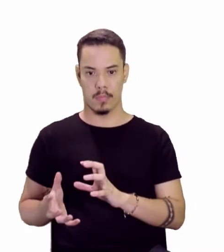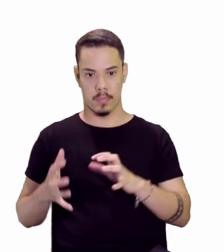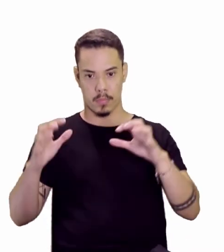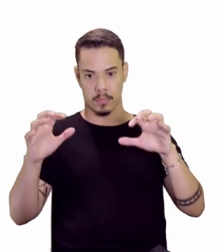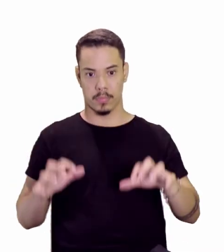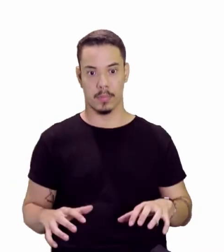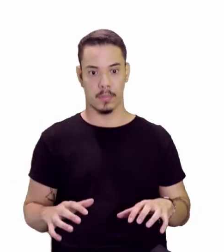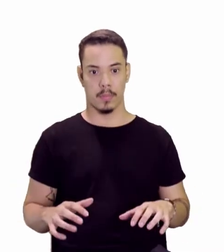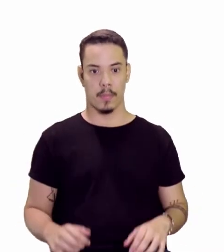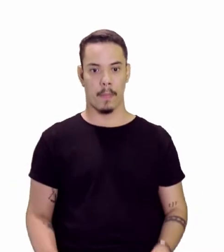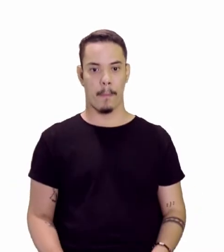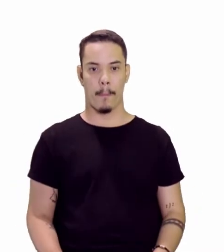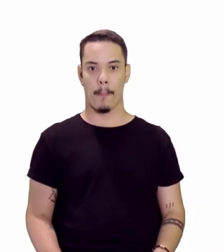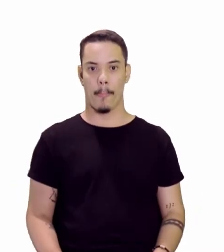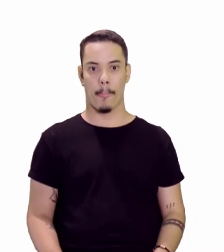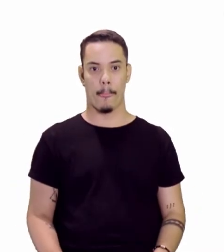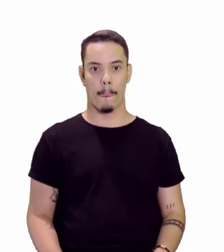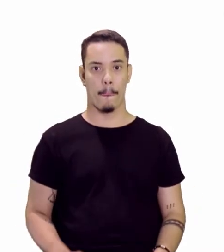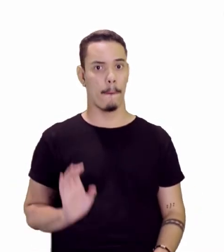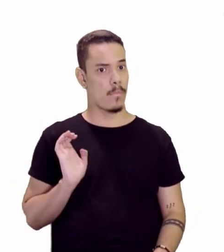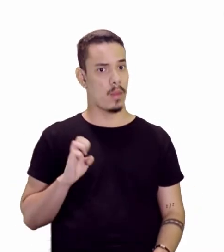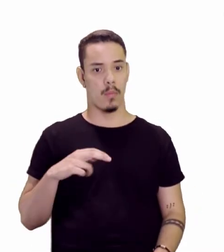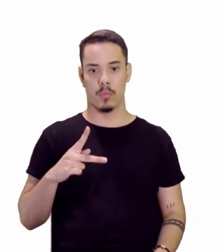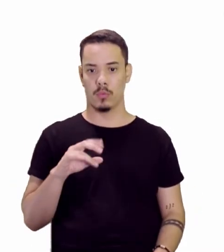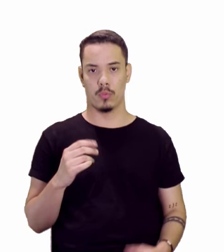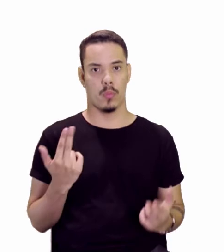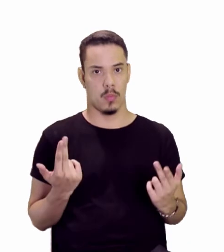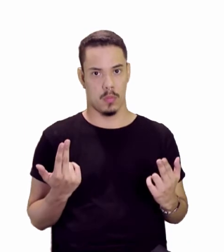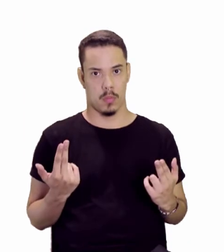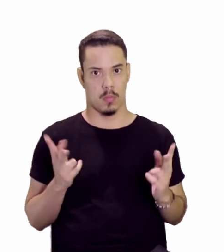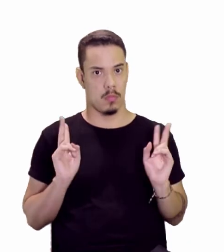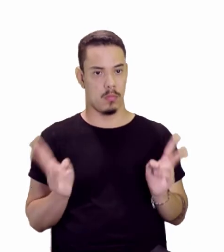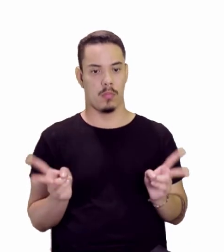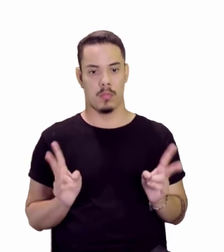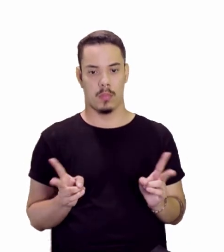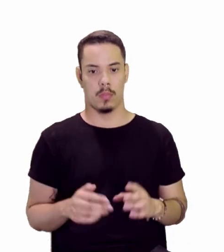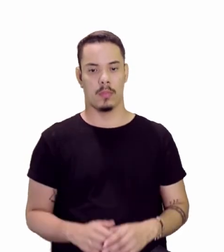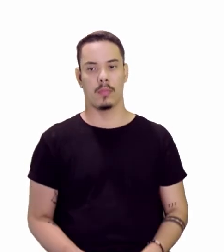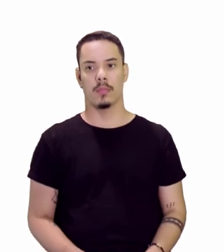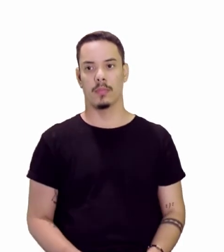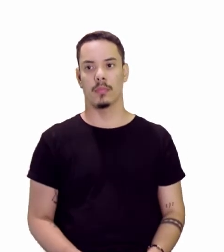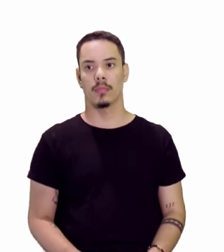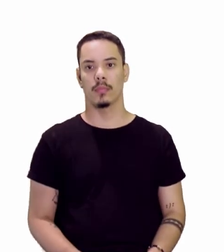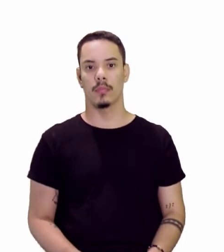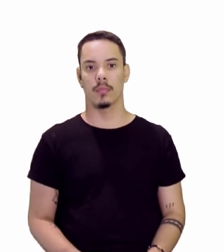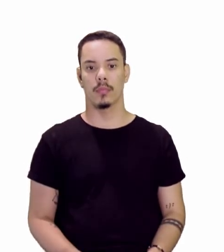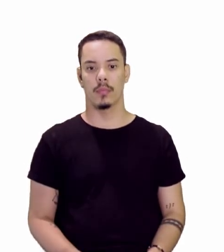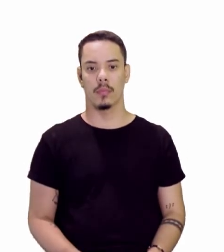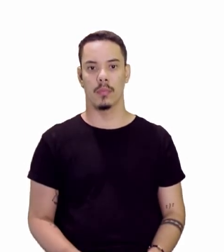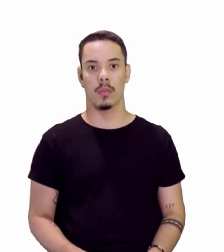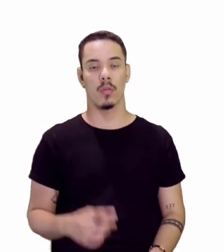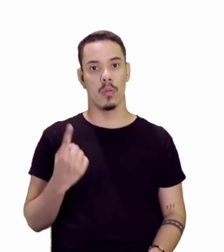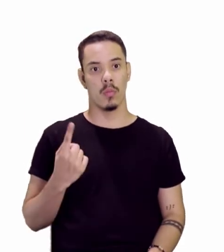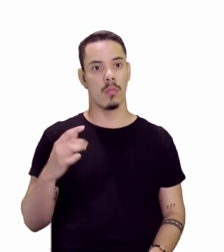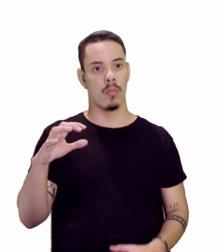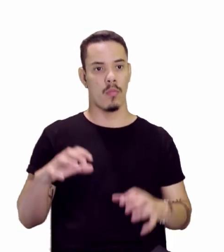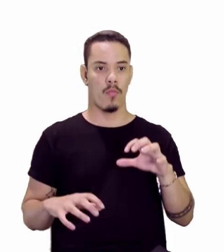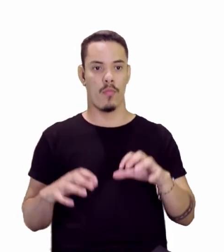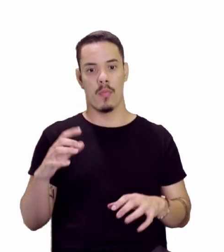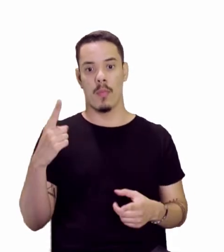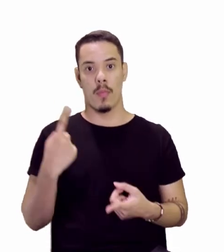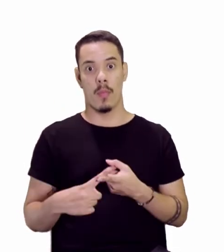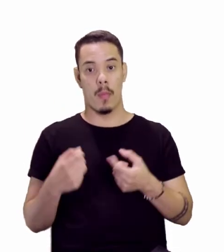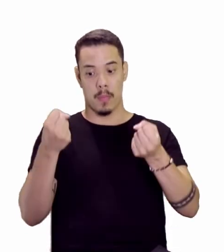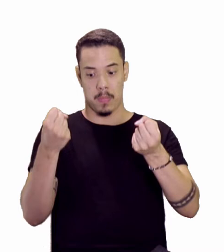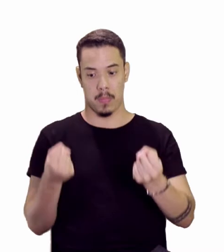Então, olha só. O impulso é o mesmo. O impulso é o mesmo, certo? A questão é que uma pode afundar ou não, porque o